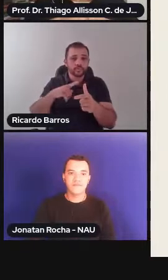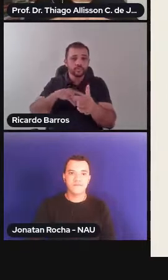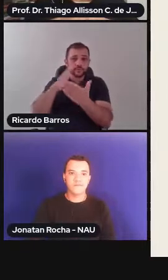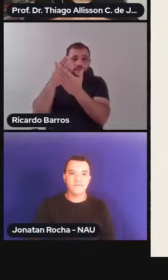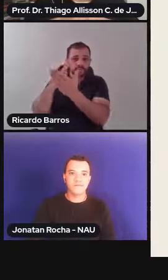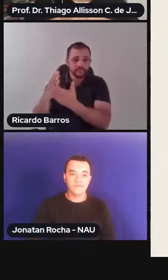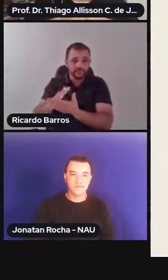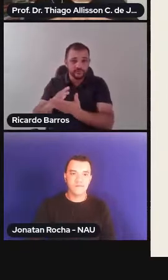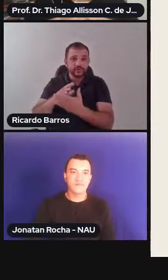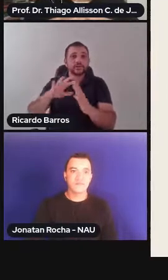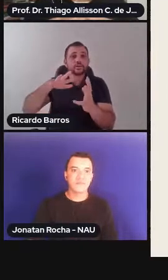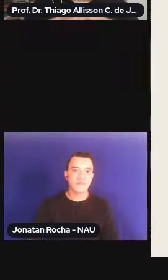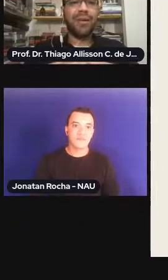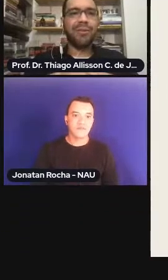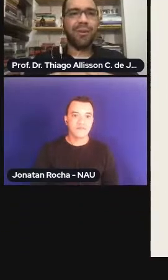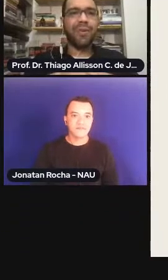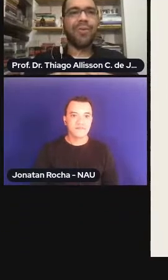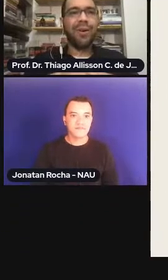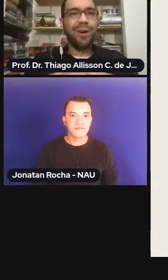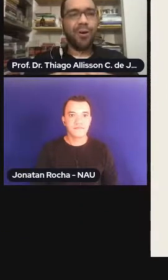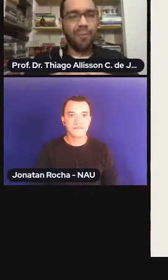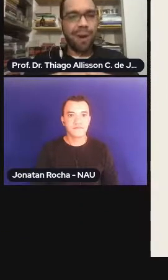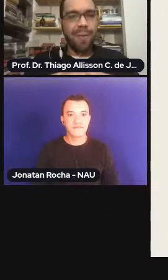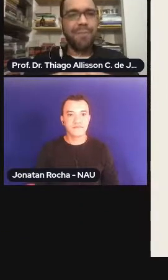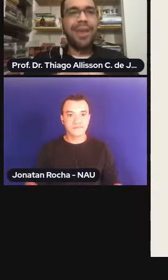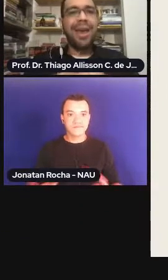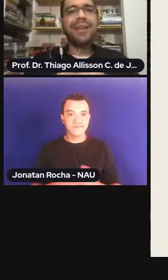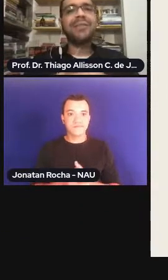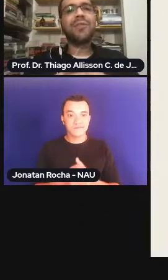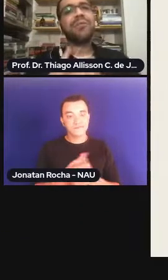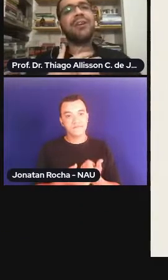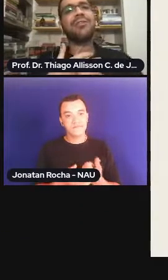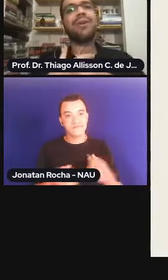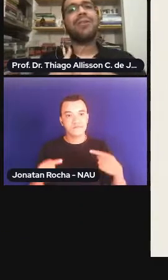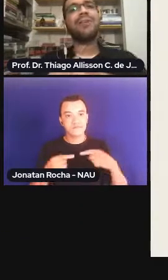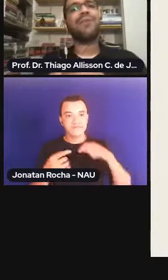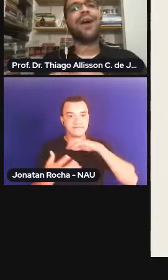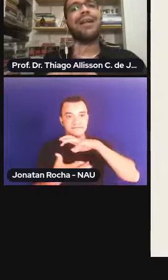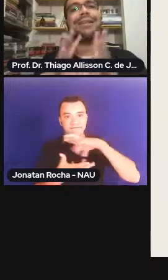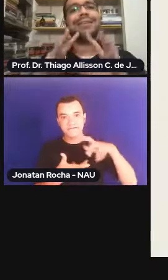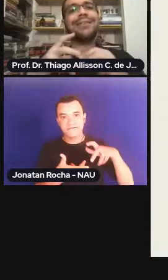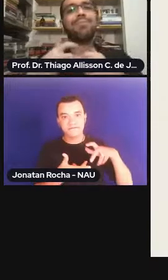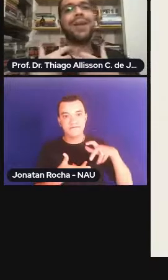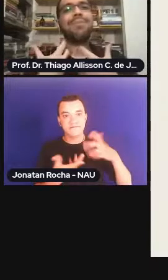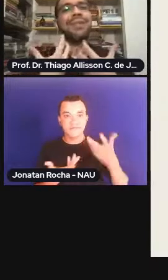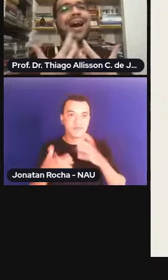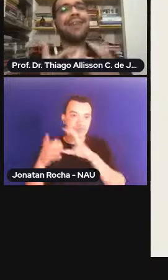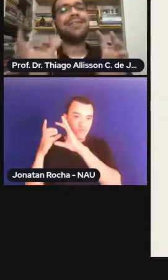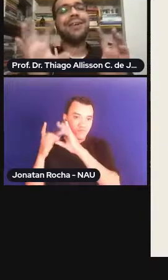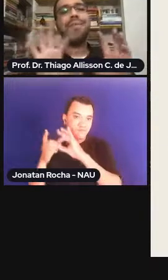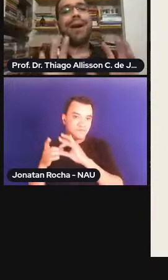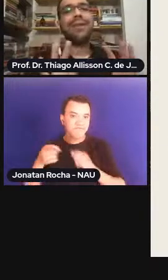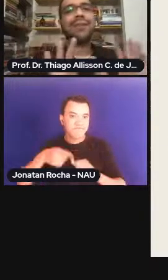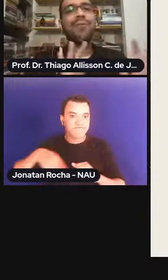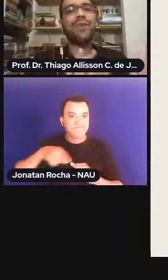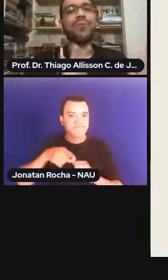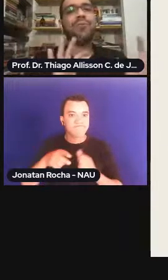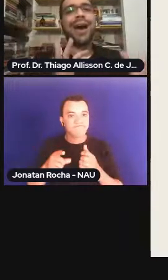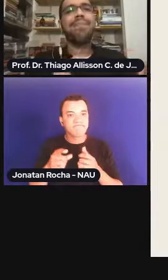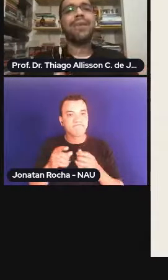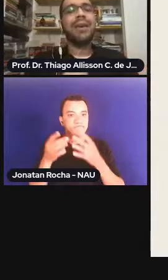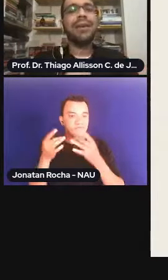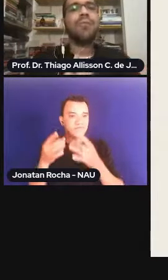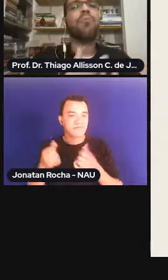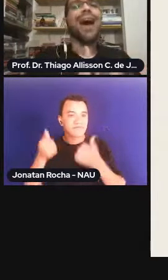mundial, alcançam, portanto, o território global. é nesse contexto toda a nossa fala, nessas preliminares, para, então,